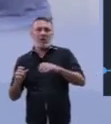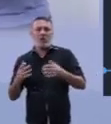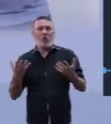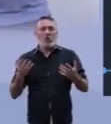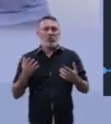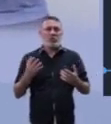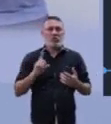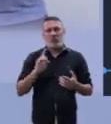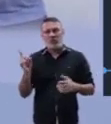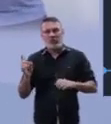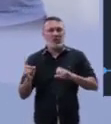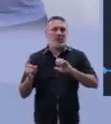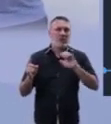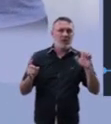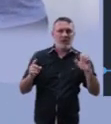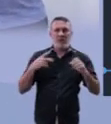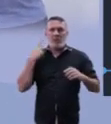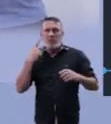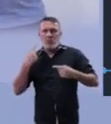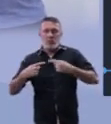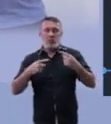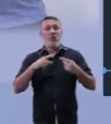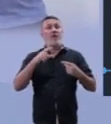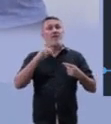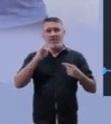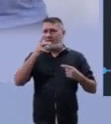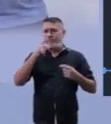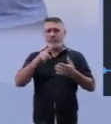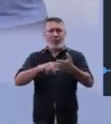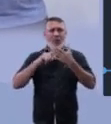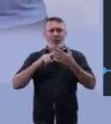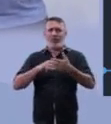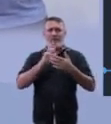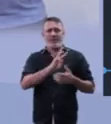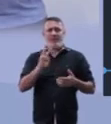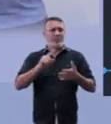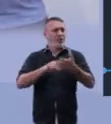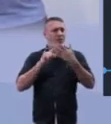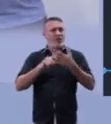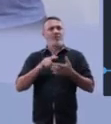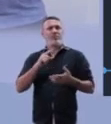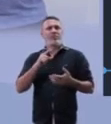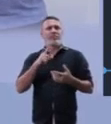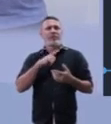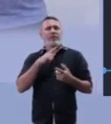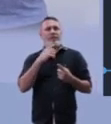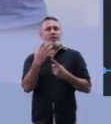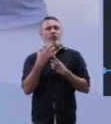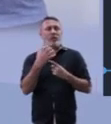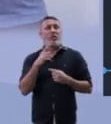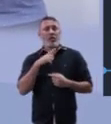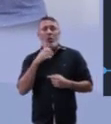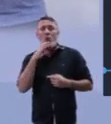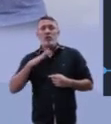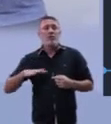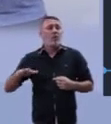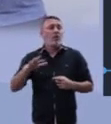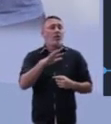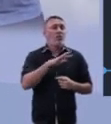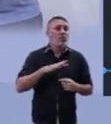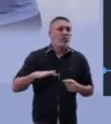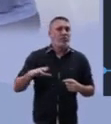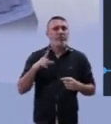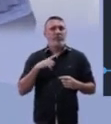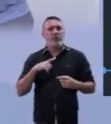daquela página que eu vou estar visitando, outras páginas vão ser sugeridas para mim. Então eu não vou ter o conhecimento das outras